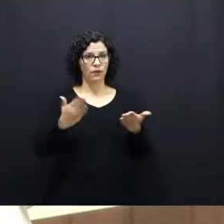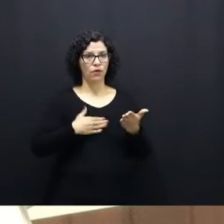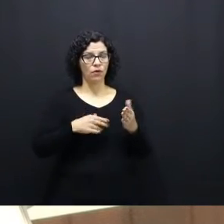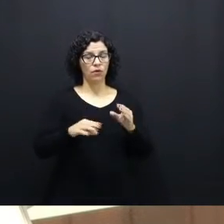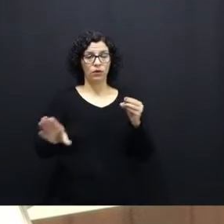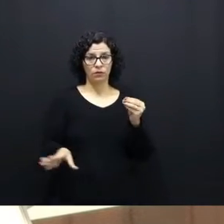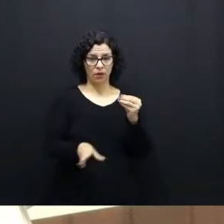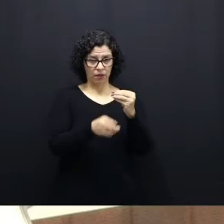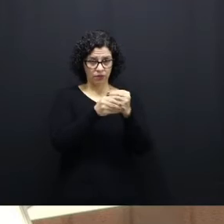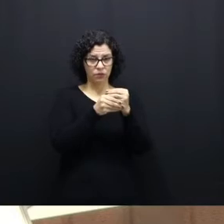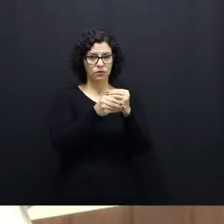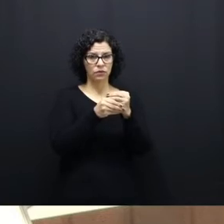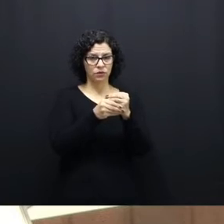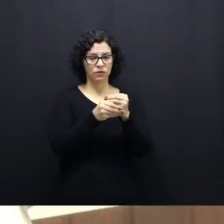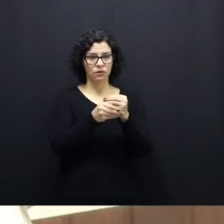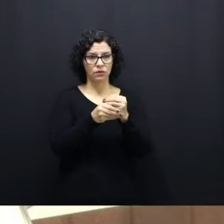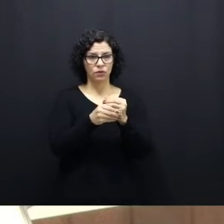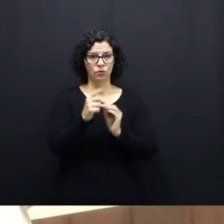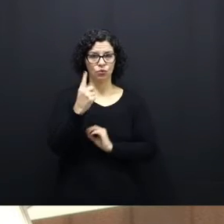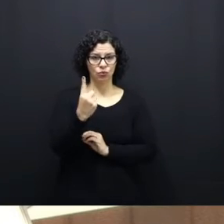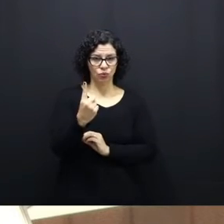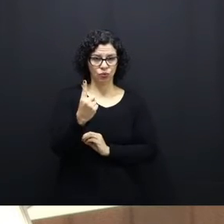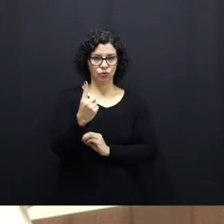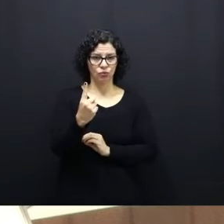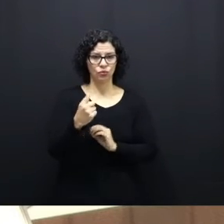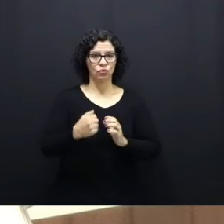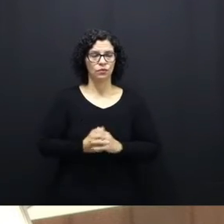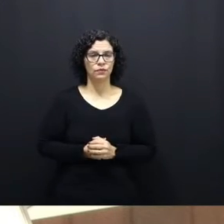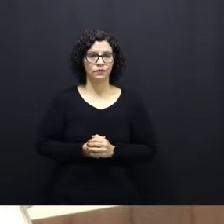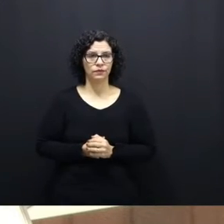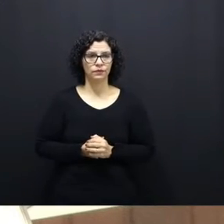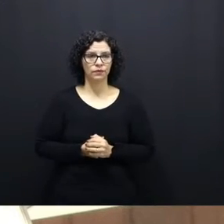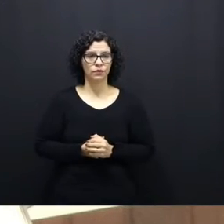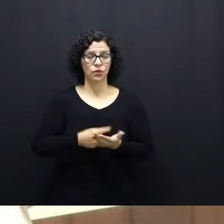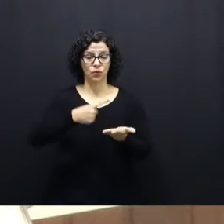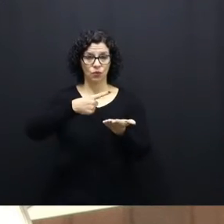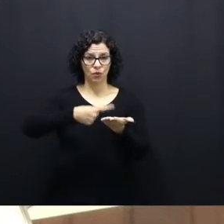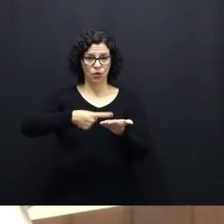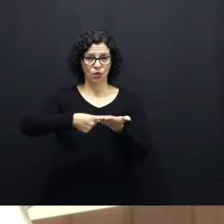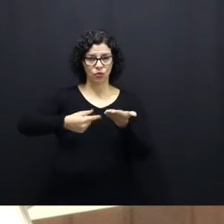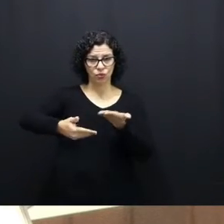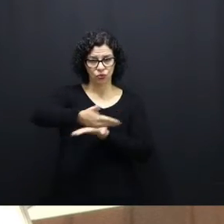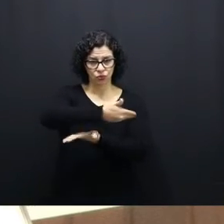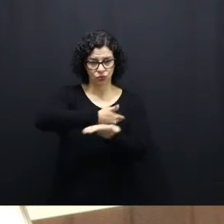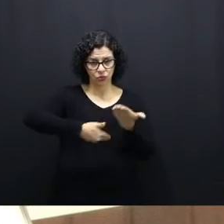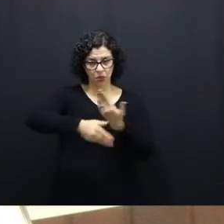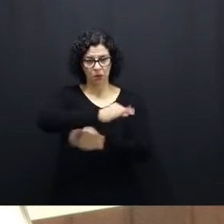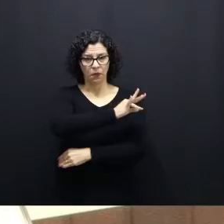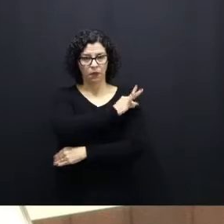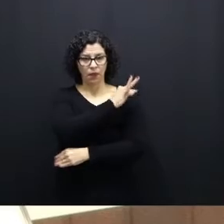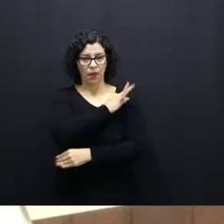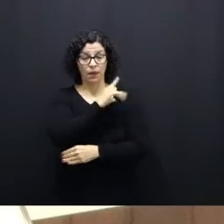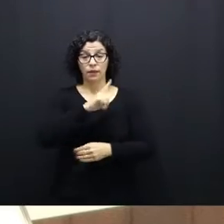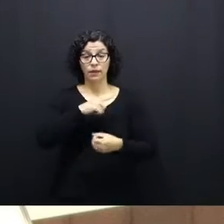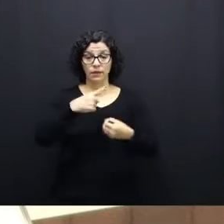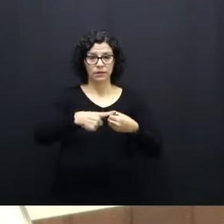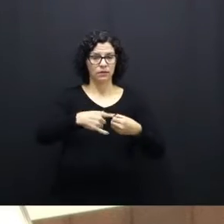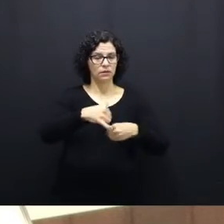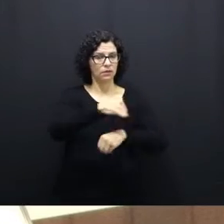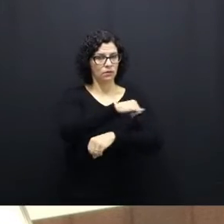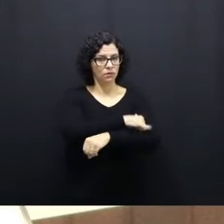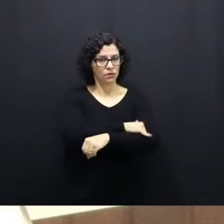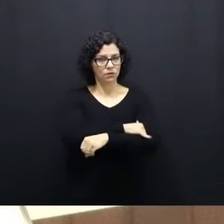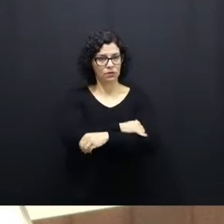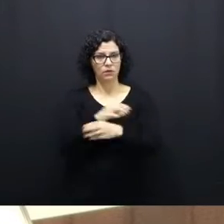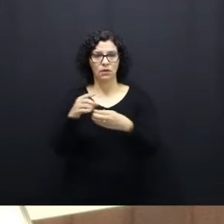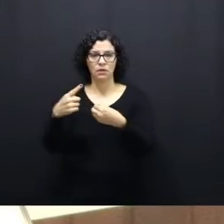termo aditivo de número um dia o acordo de cooperação técnica firmado entre o município de São José